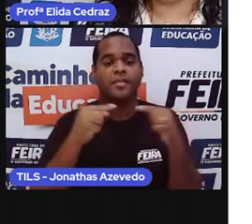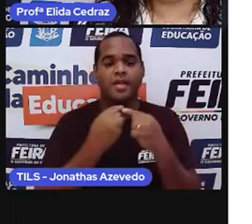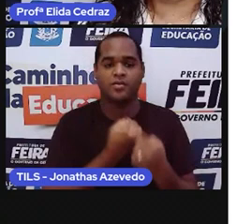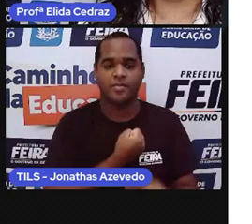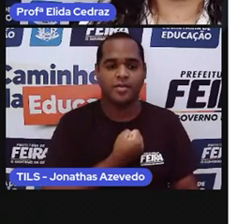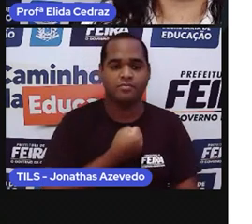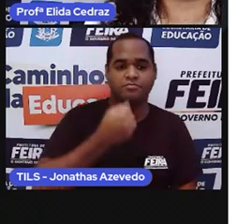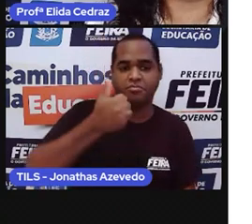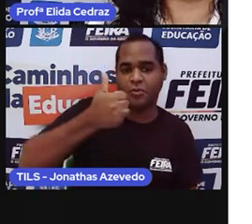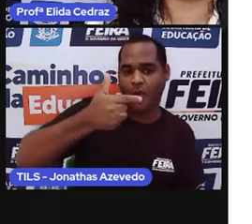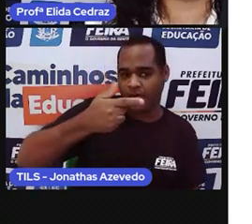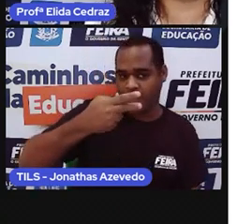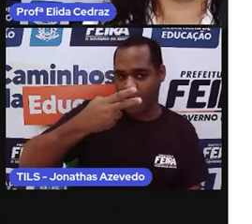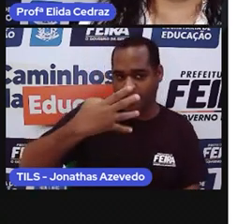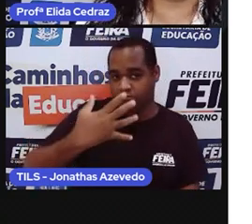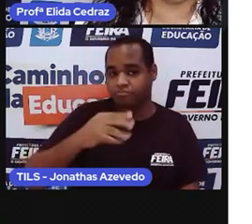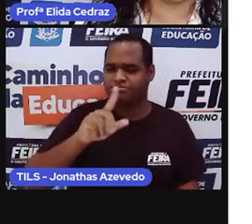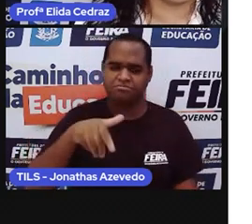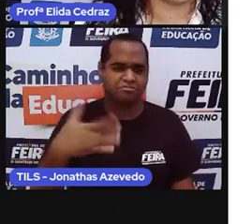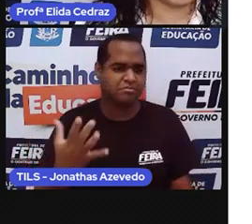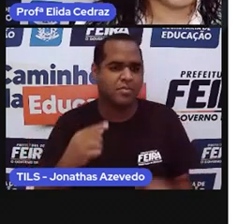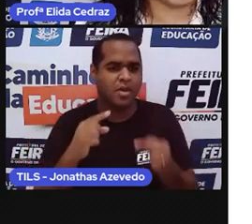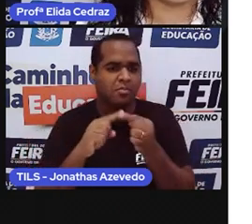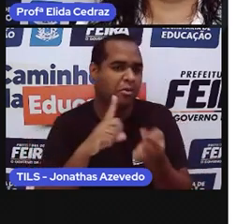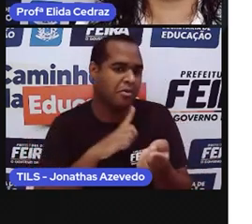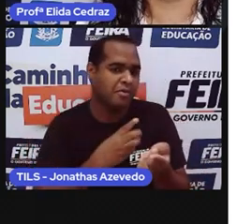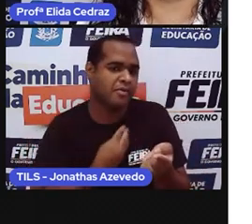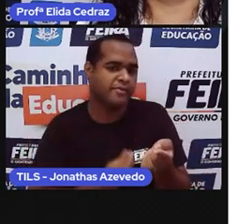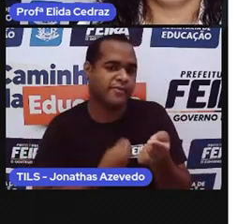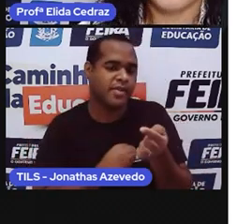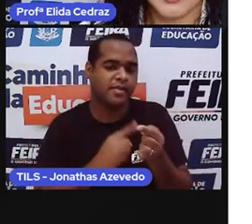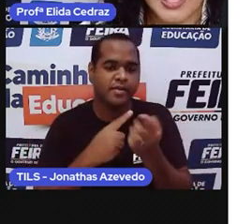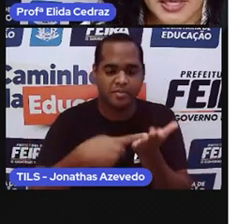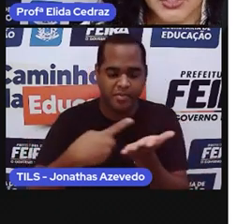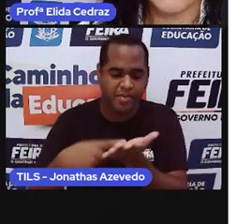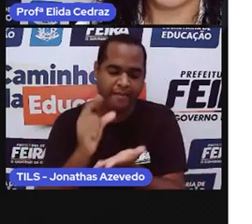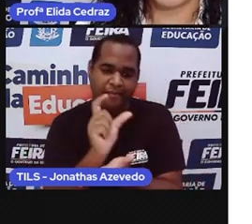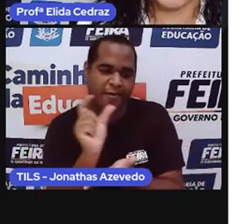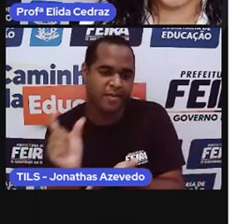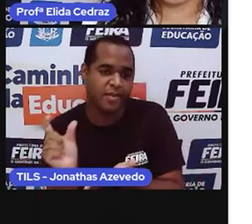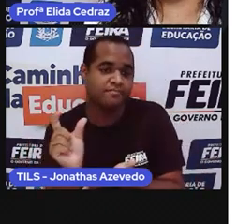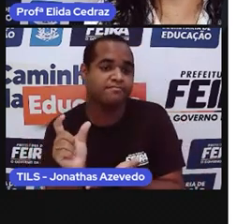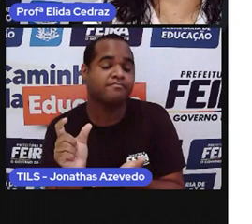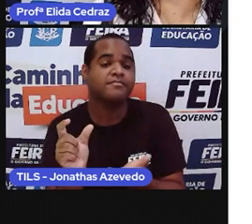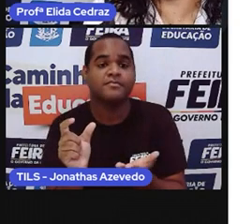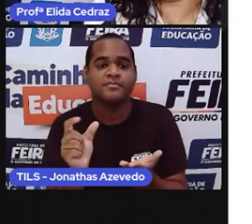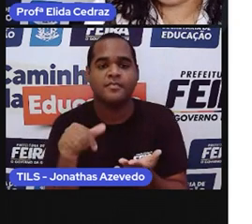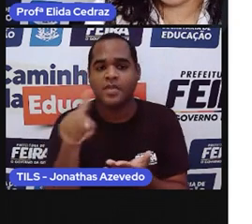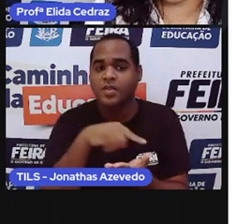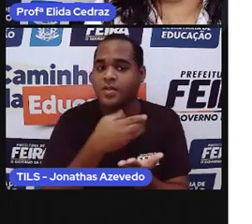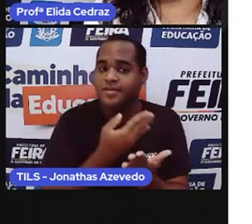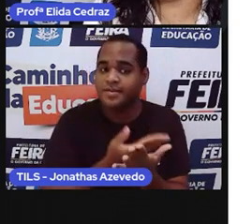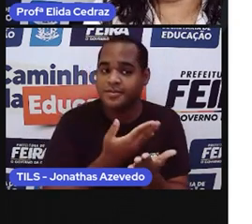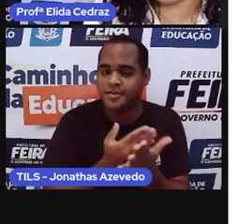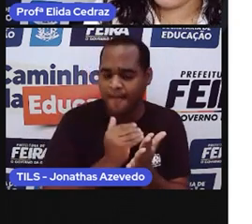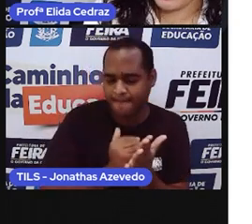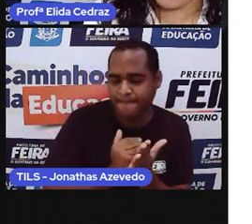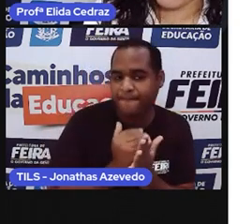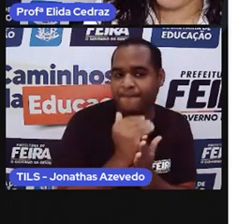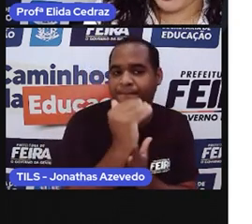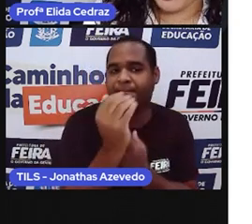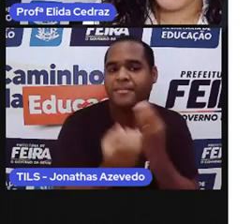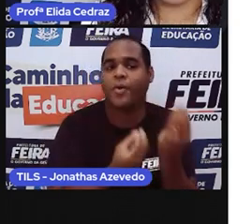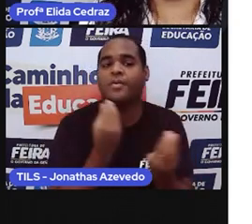de versos que apresentam ou não rimas. E isso nós estudamos desde o comecinho